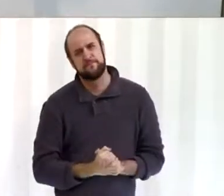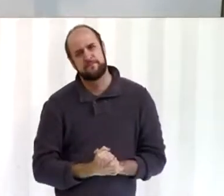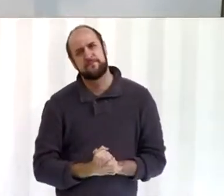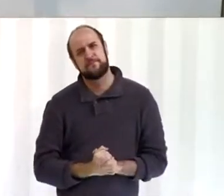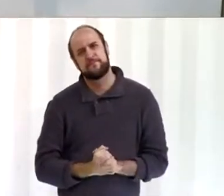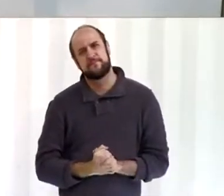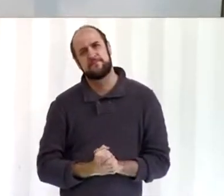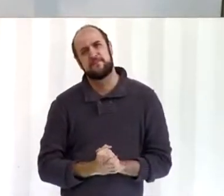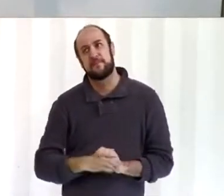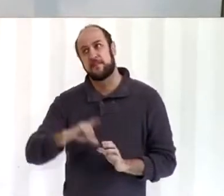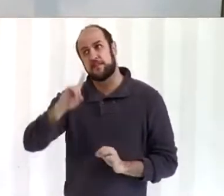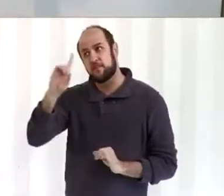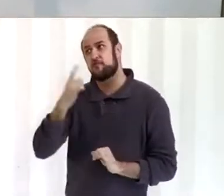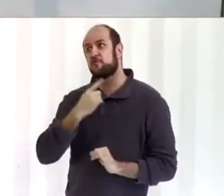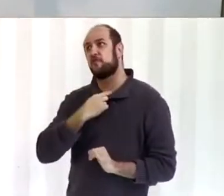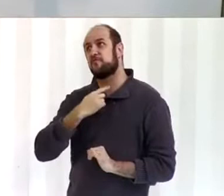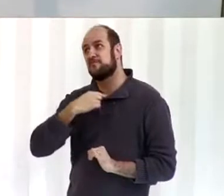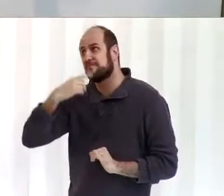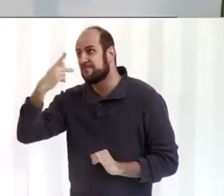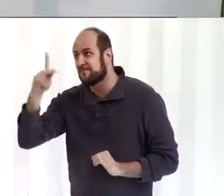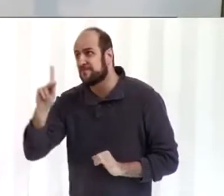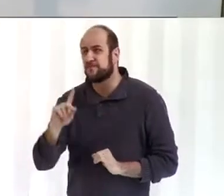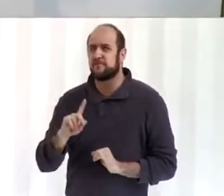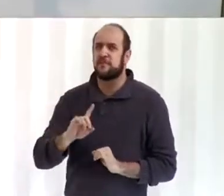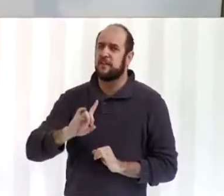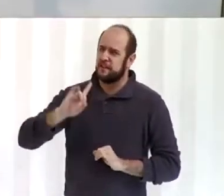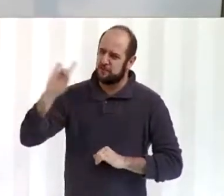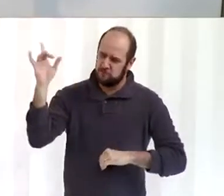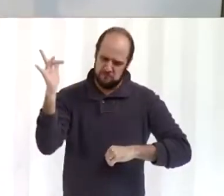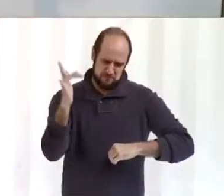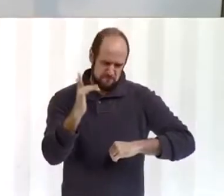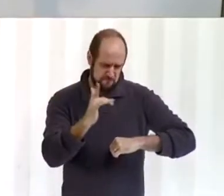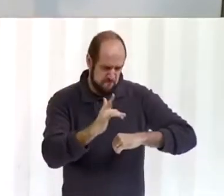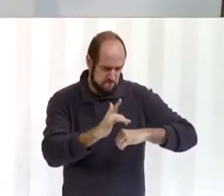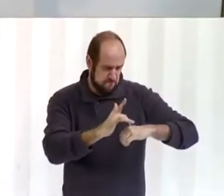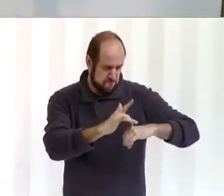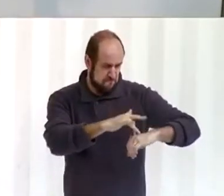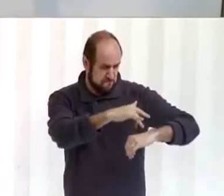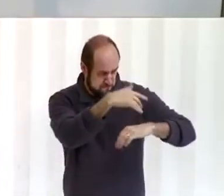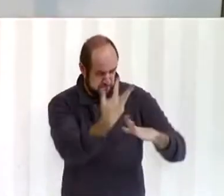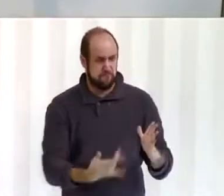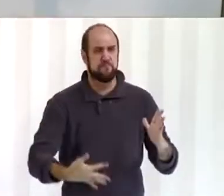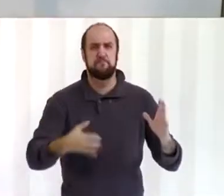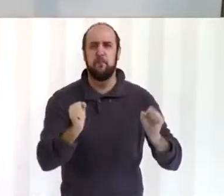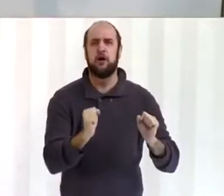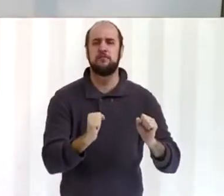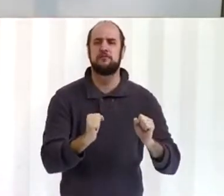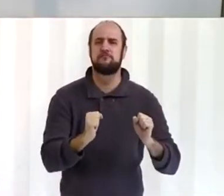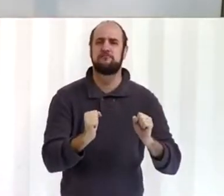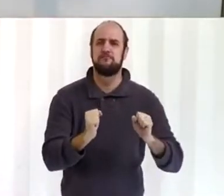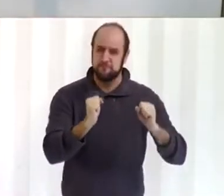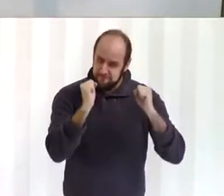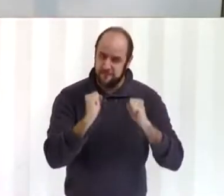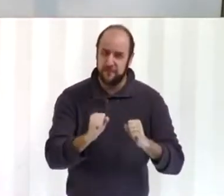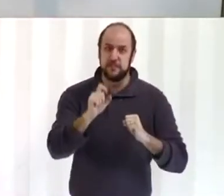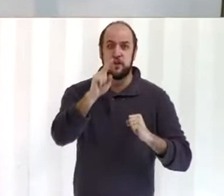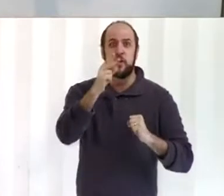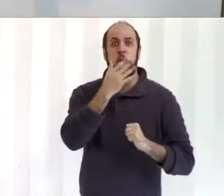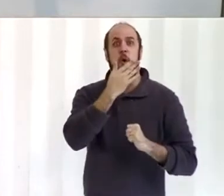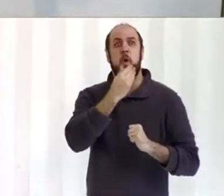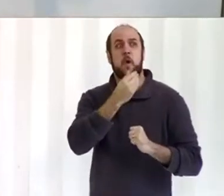Deus desejando, Deus querendo, Deus intervindo, Ele pode fazer isso, assim como Ele fez com o azeite da